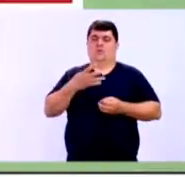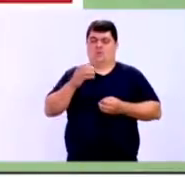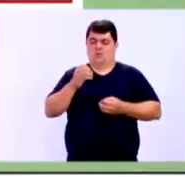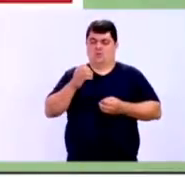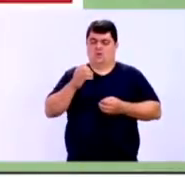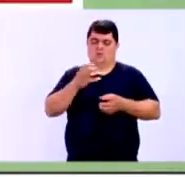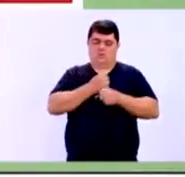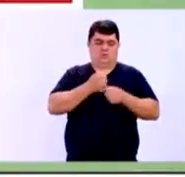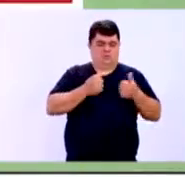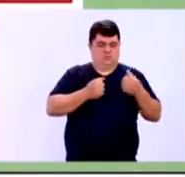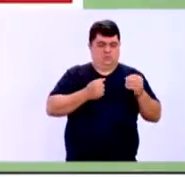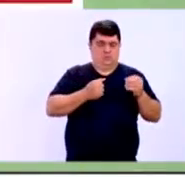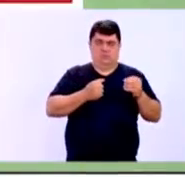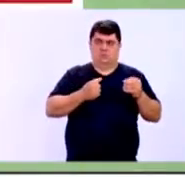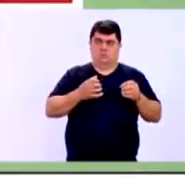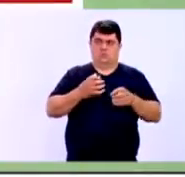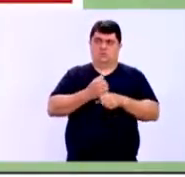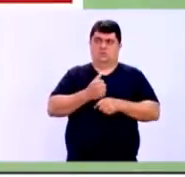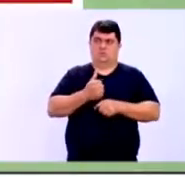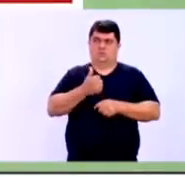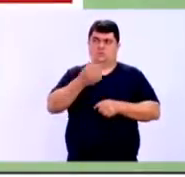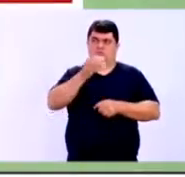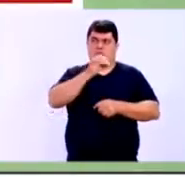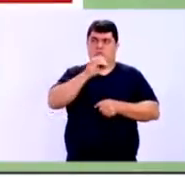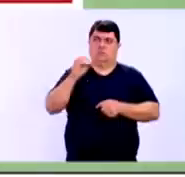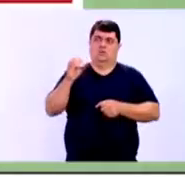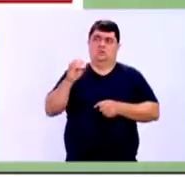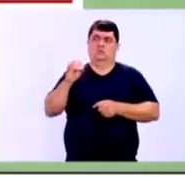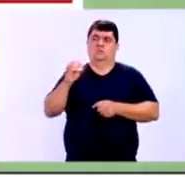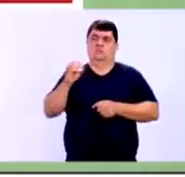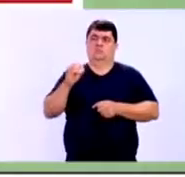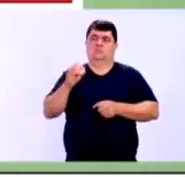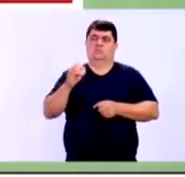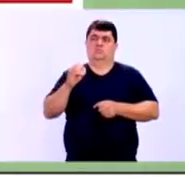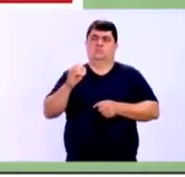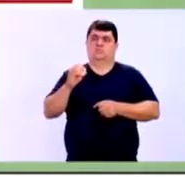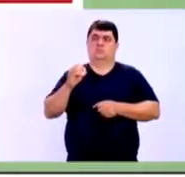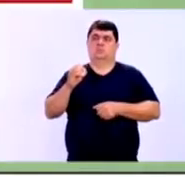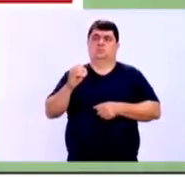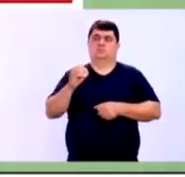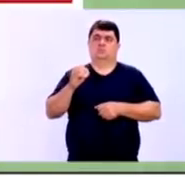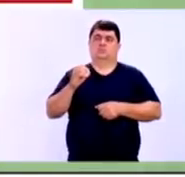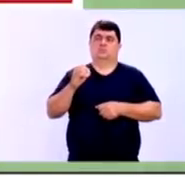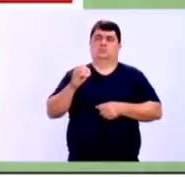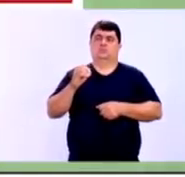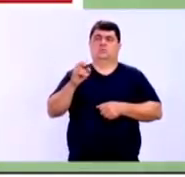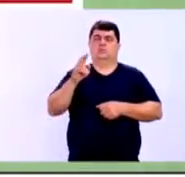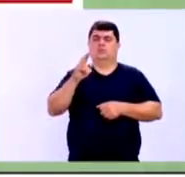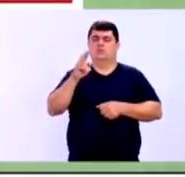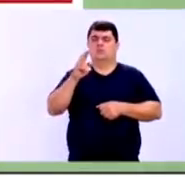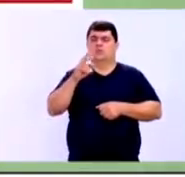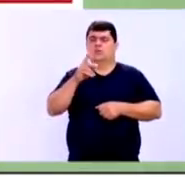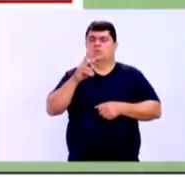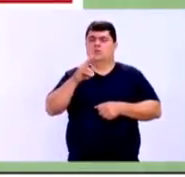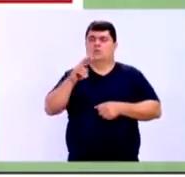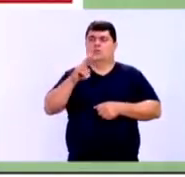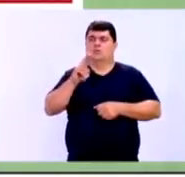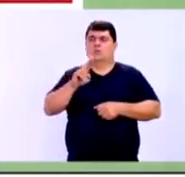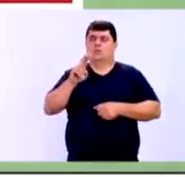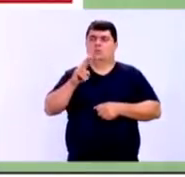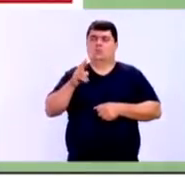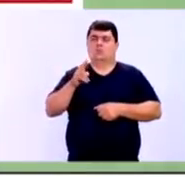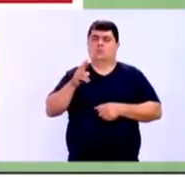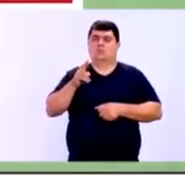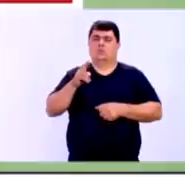mais 60, então a quantidade vai ser um valor só, 100. E o valor unitário? Eu boto o valor de